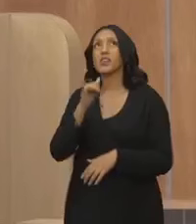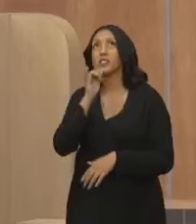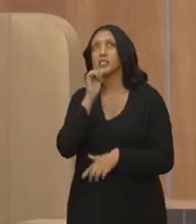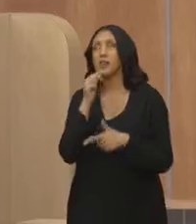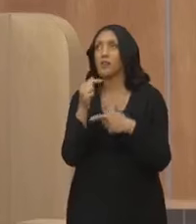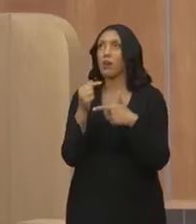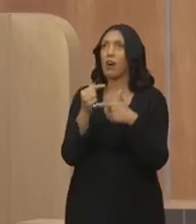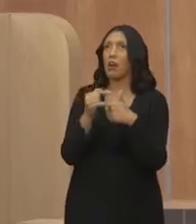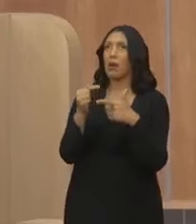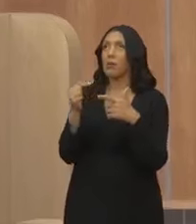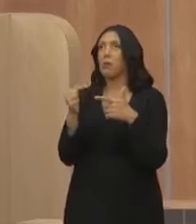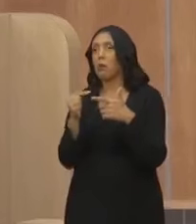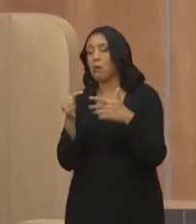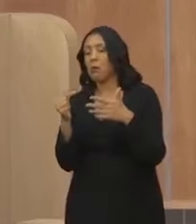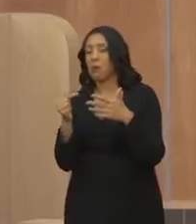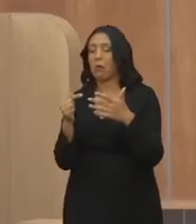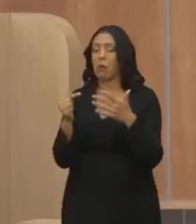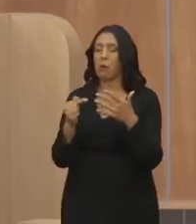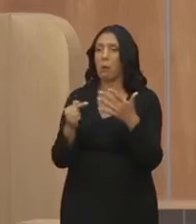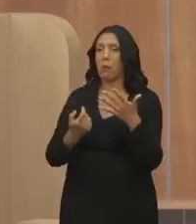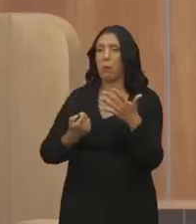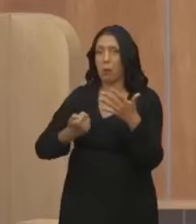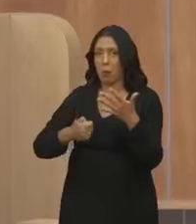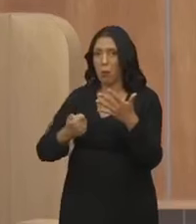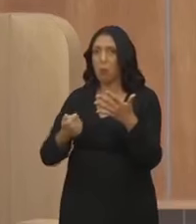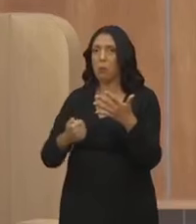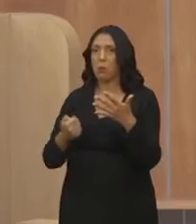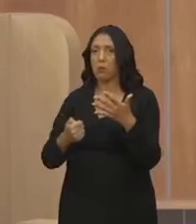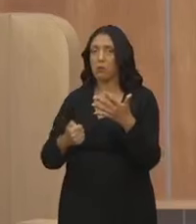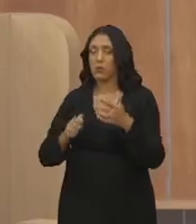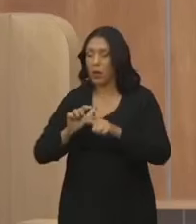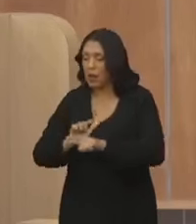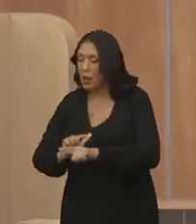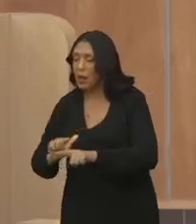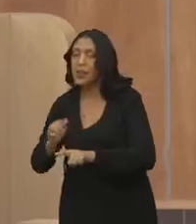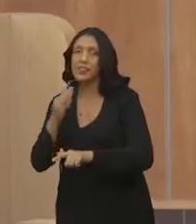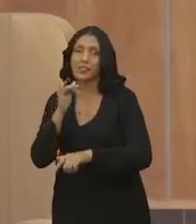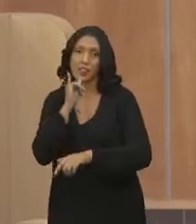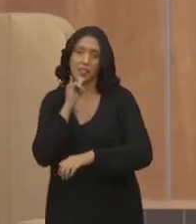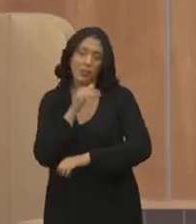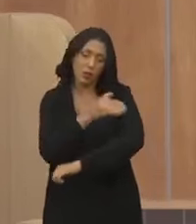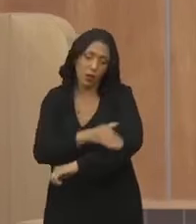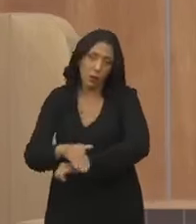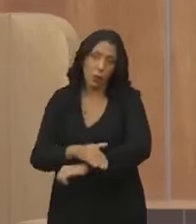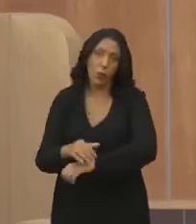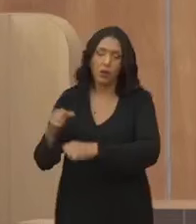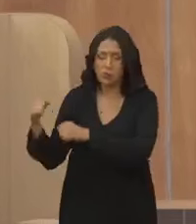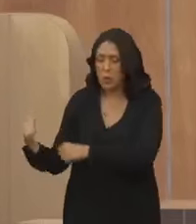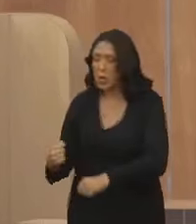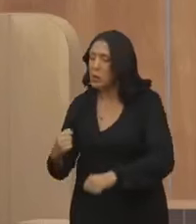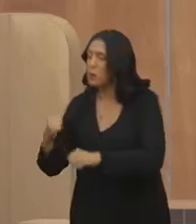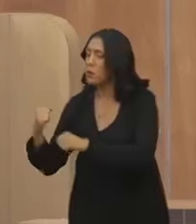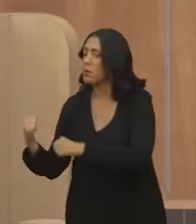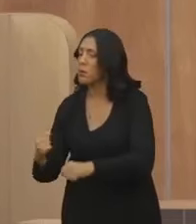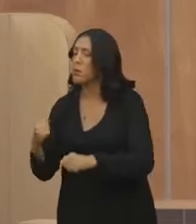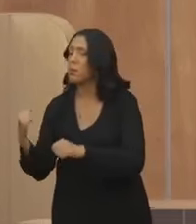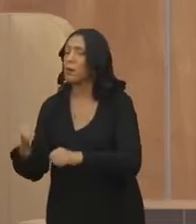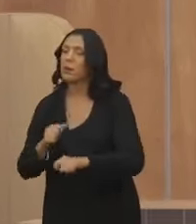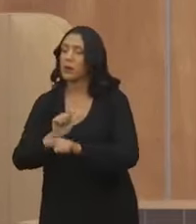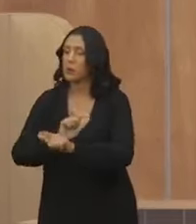relação a bueiros, limpezas e mais outras coisas, eu vou